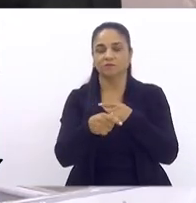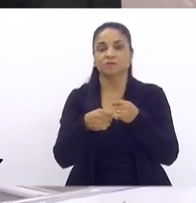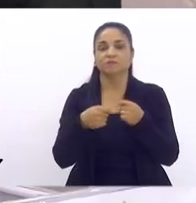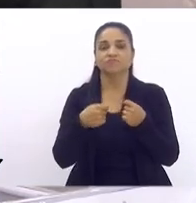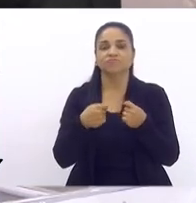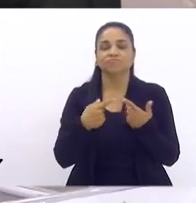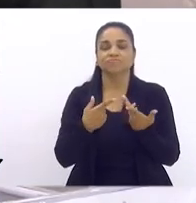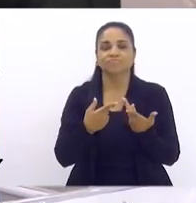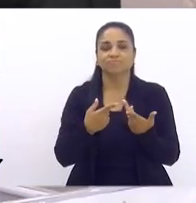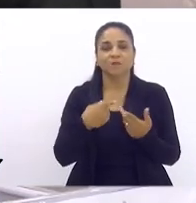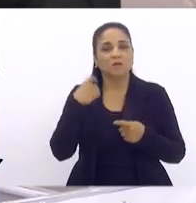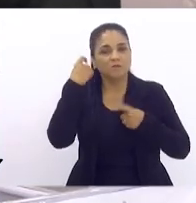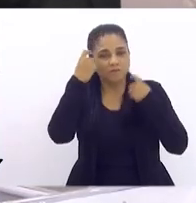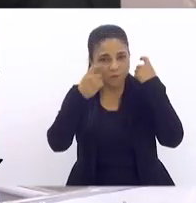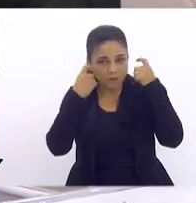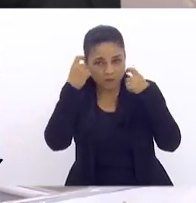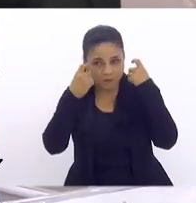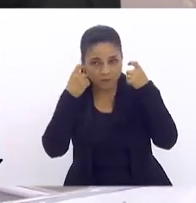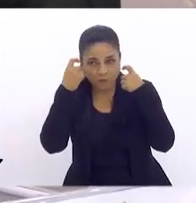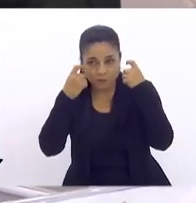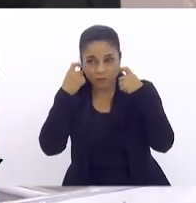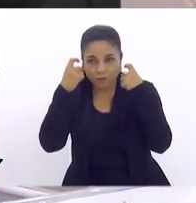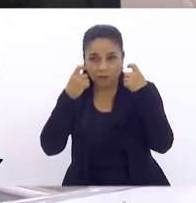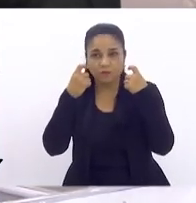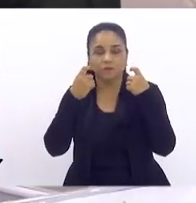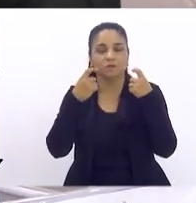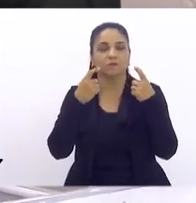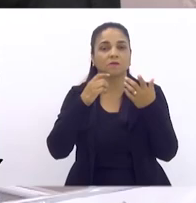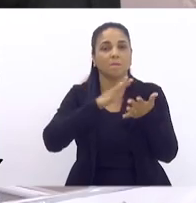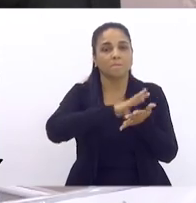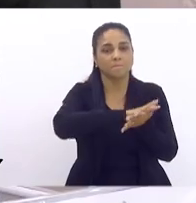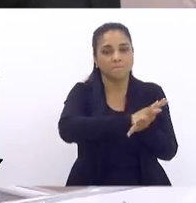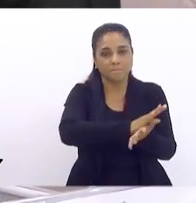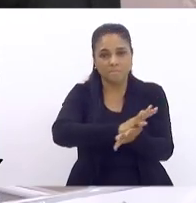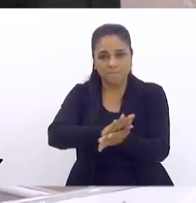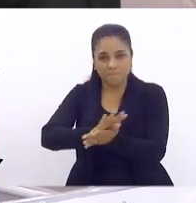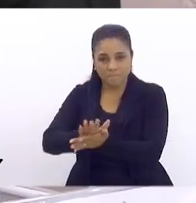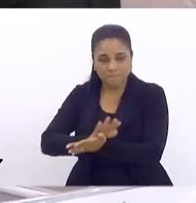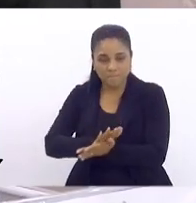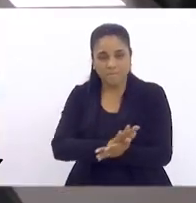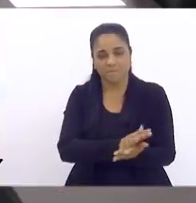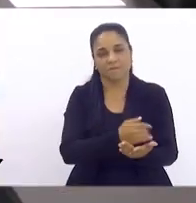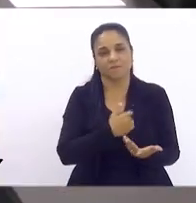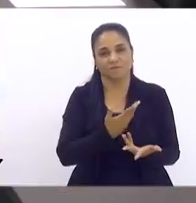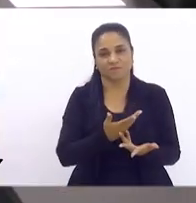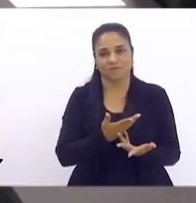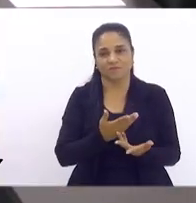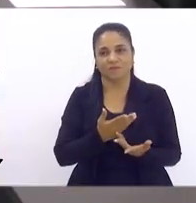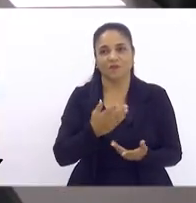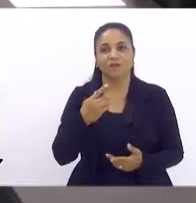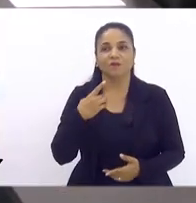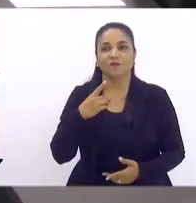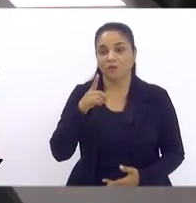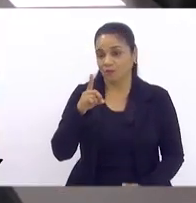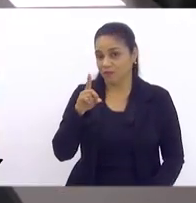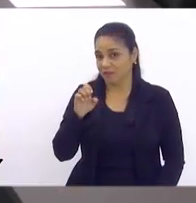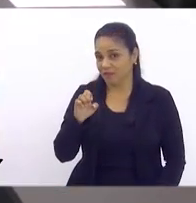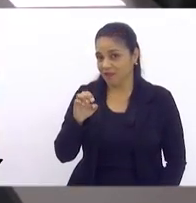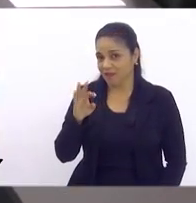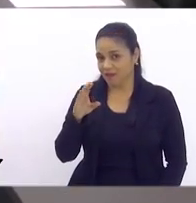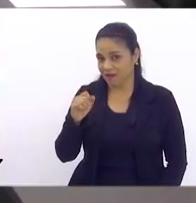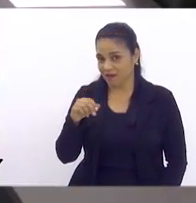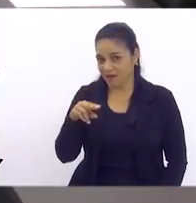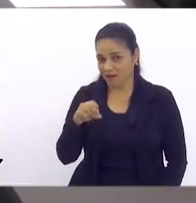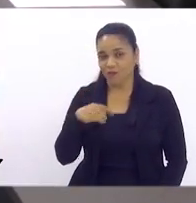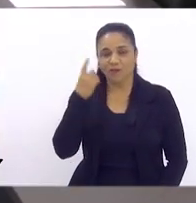se preocupar como diria nós decano com preconceito telemático o nosso decano é o deputado Luis Paulo Dra